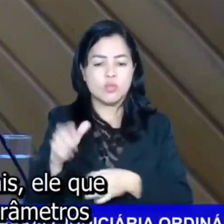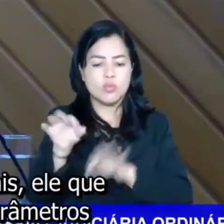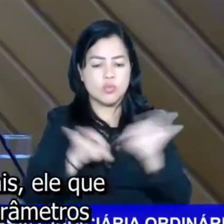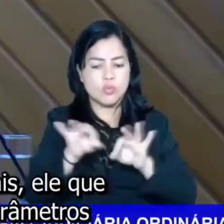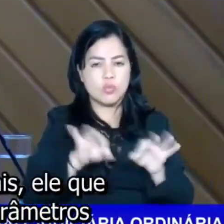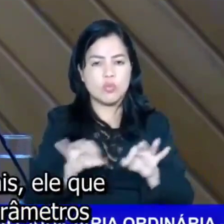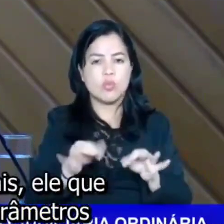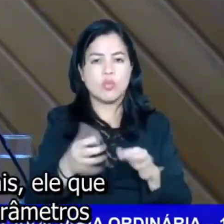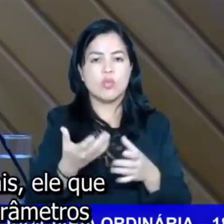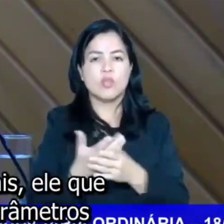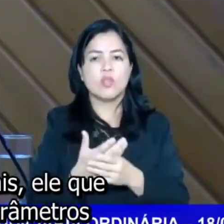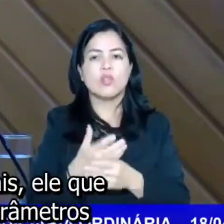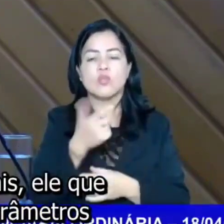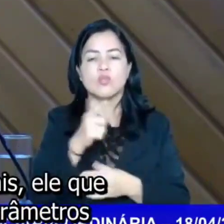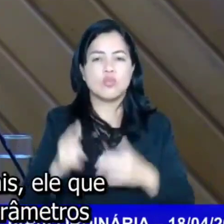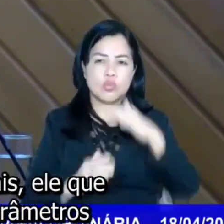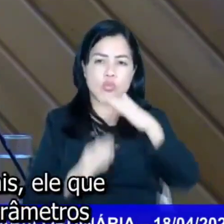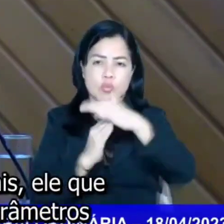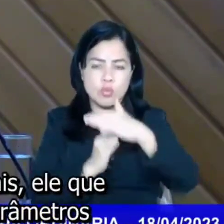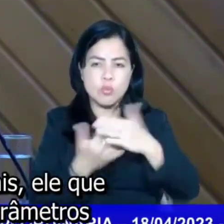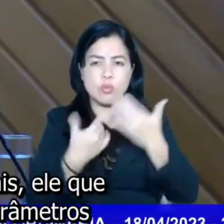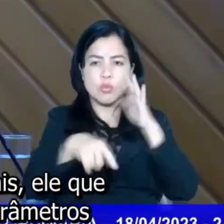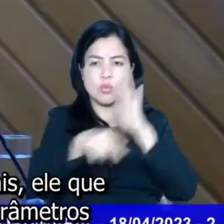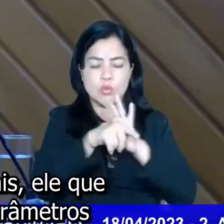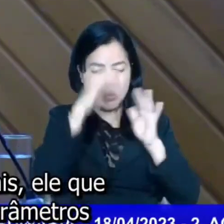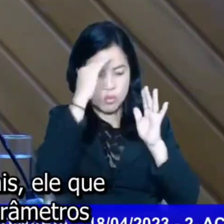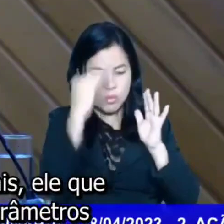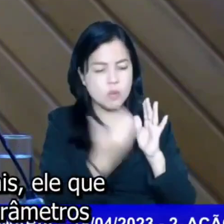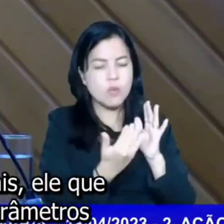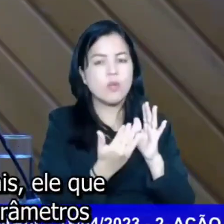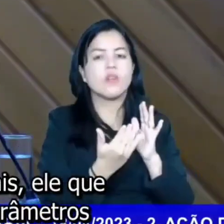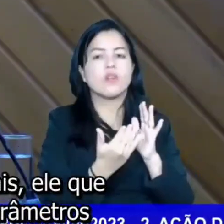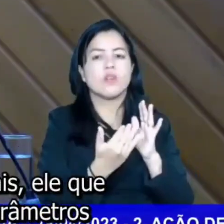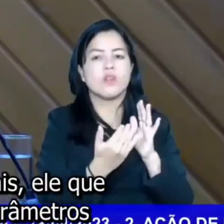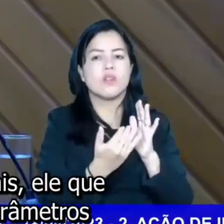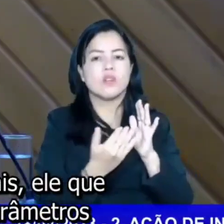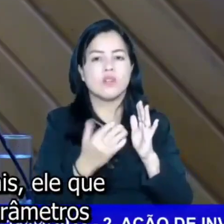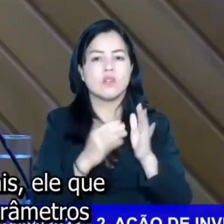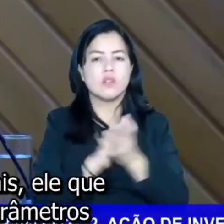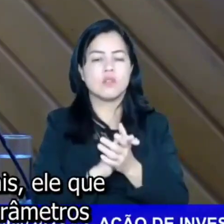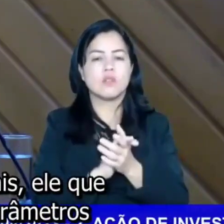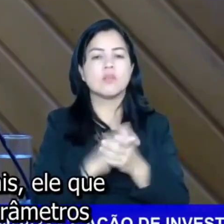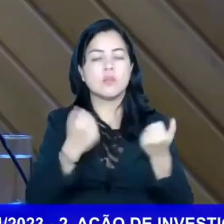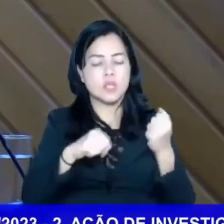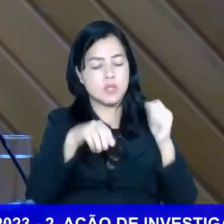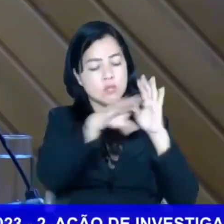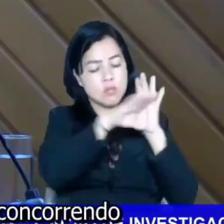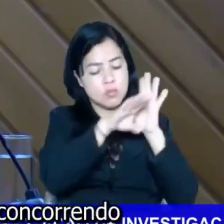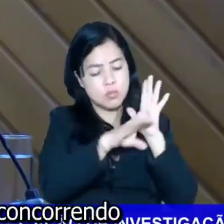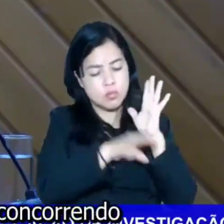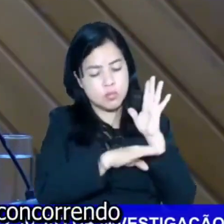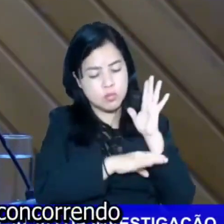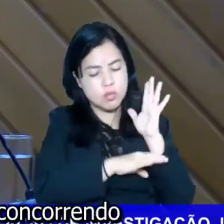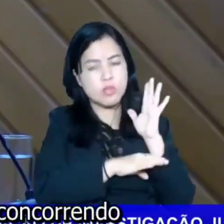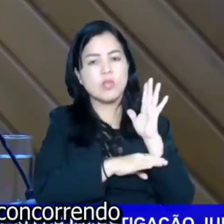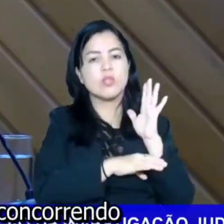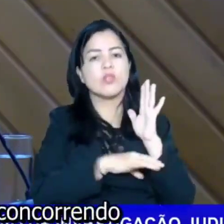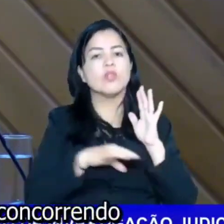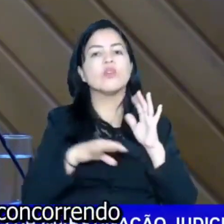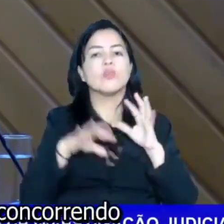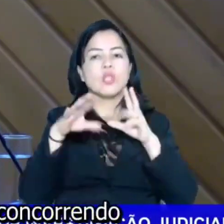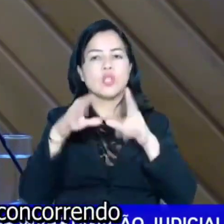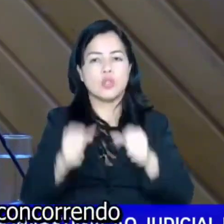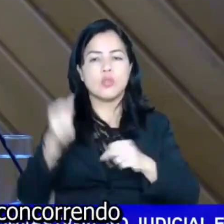desadequado, que ele não tenha os limites legais, que ele não venha a ter, vamos dizer assim, os parâmetros basilares para todos